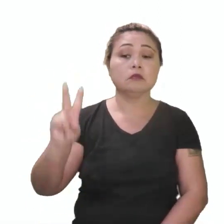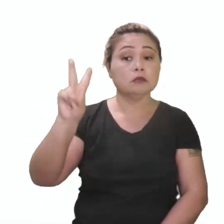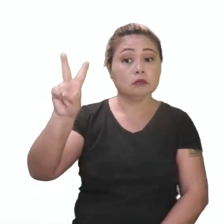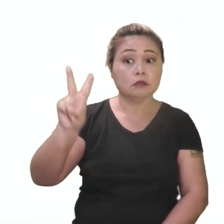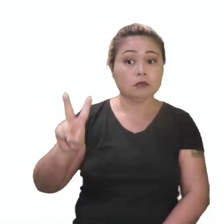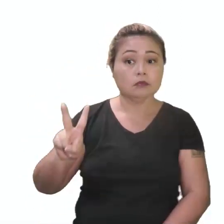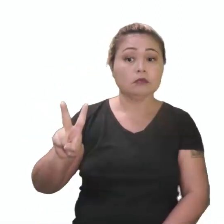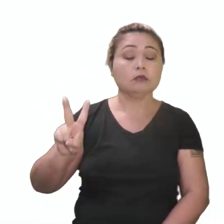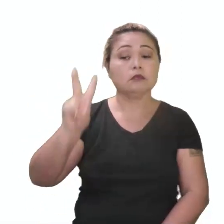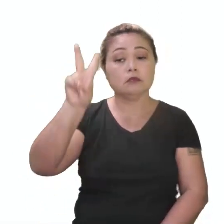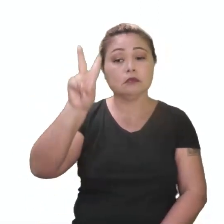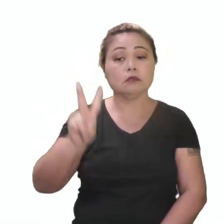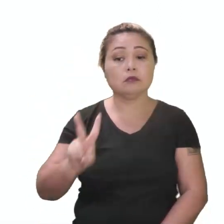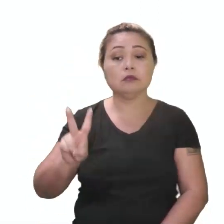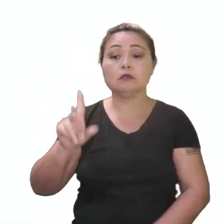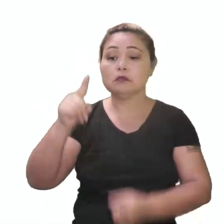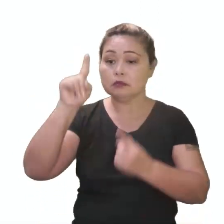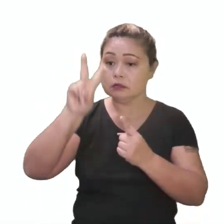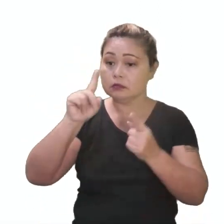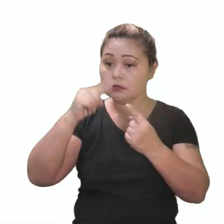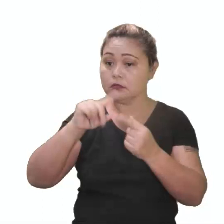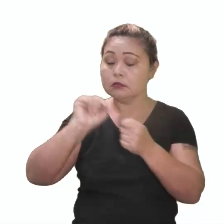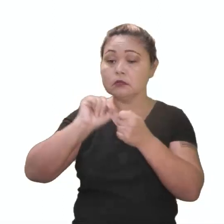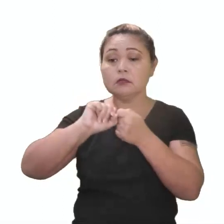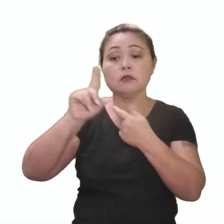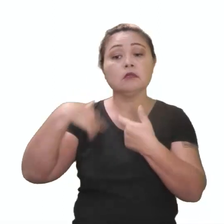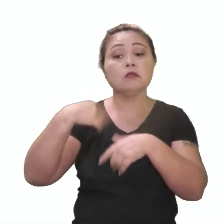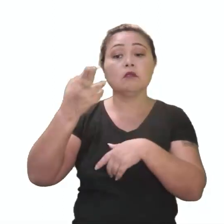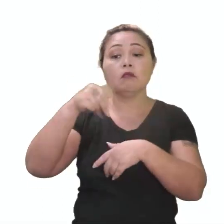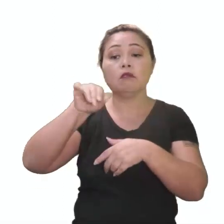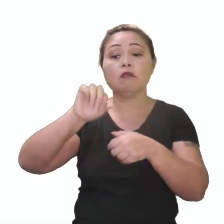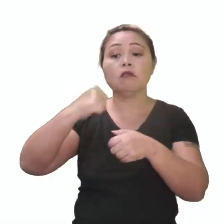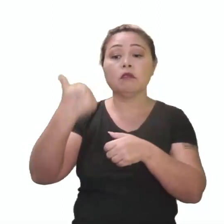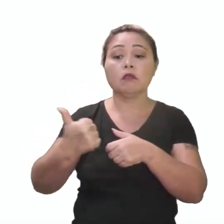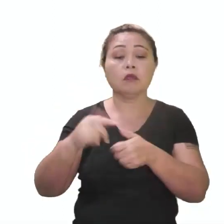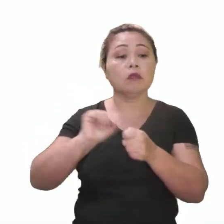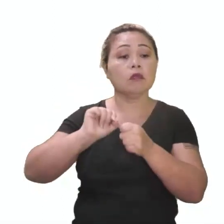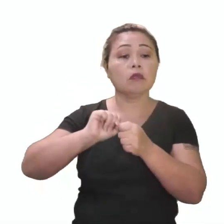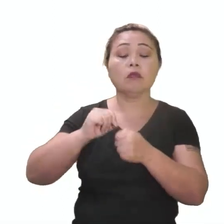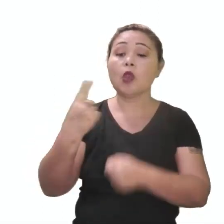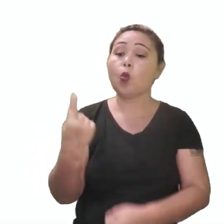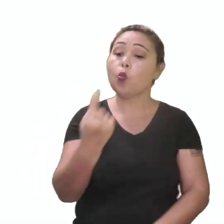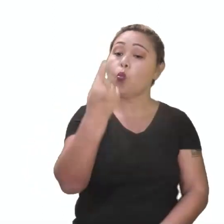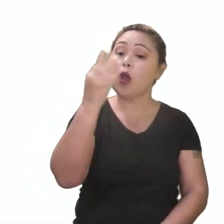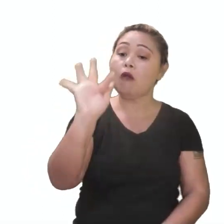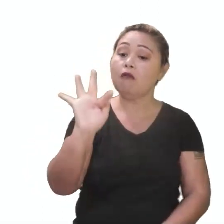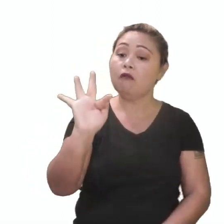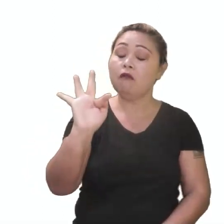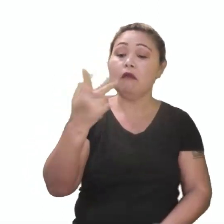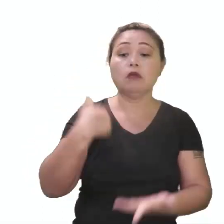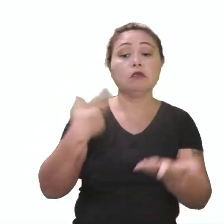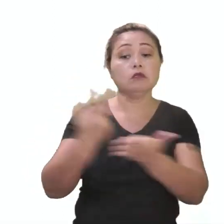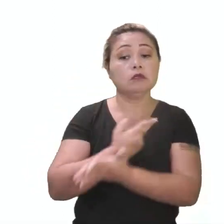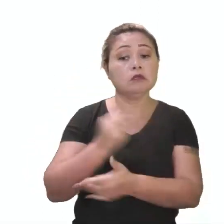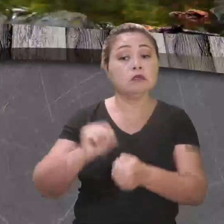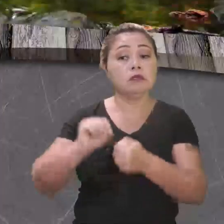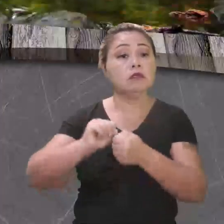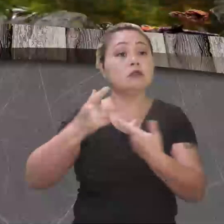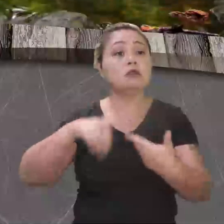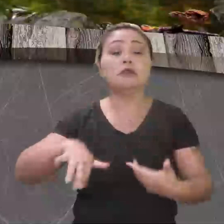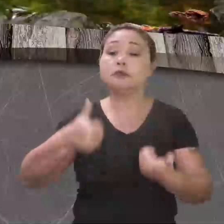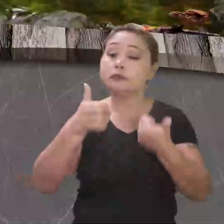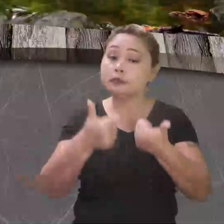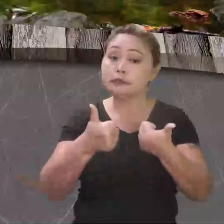você lembrou, né? Vezão. Lá da unidade 1. E aí a única falsa, tá bom, galera? Então olha aqui pra